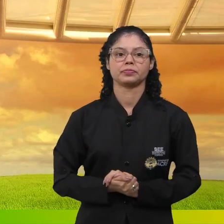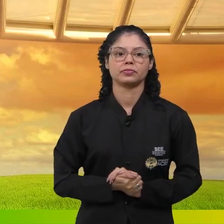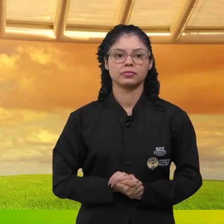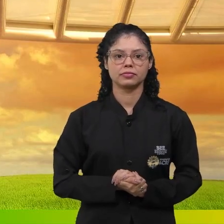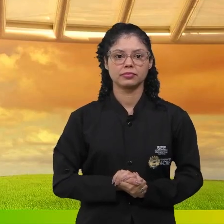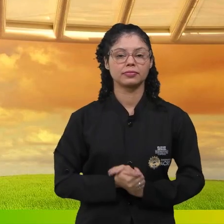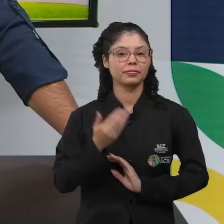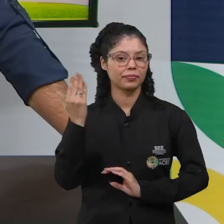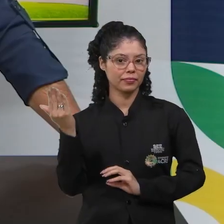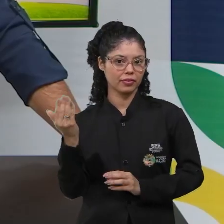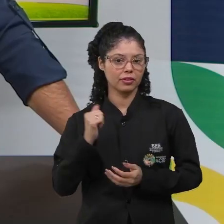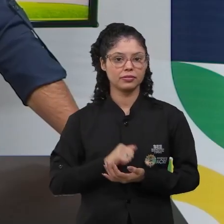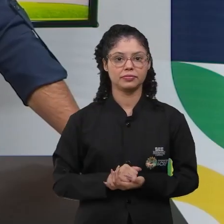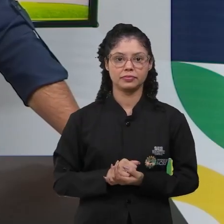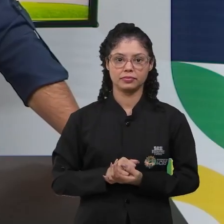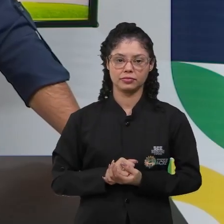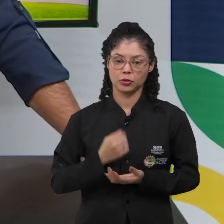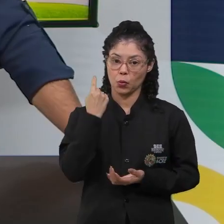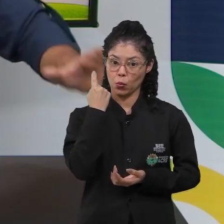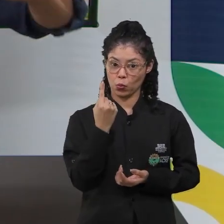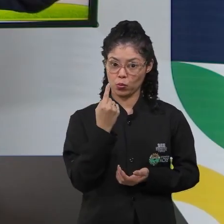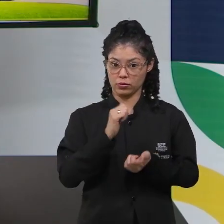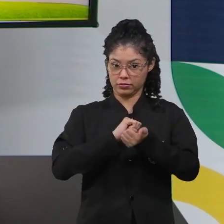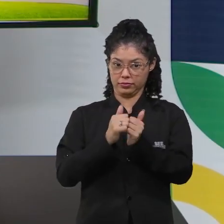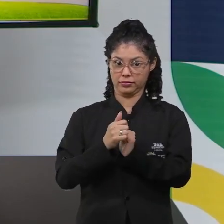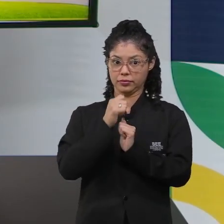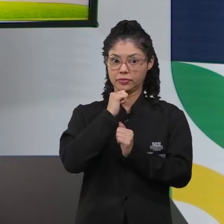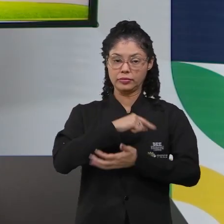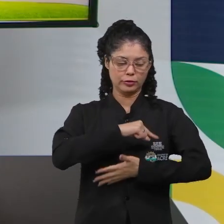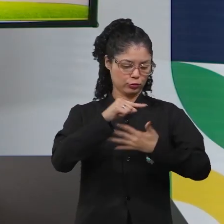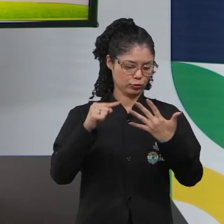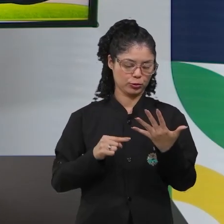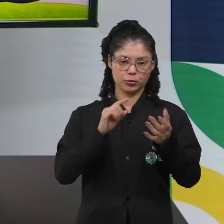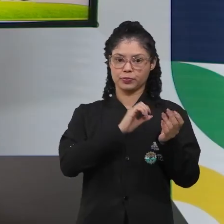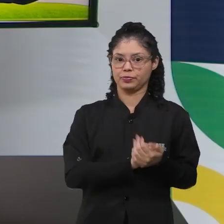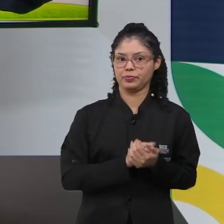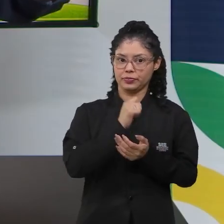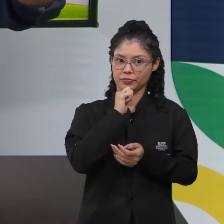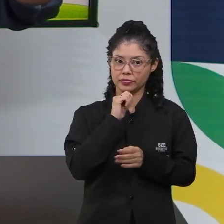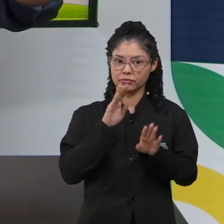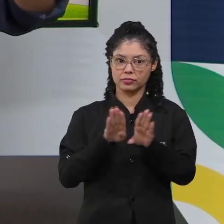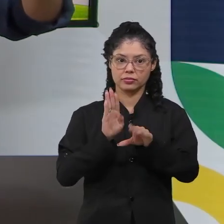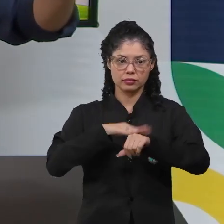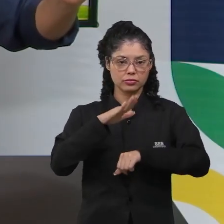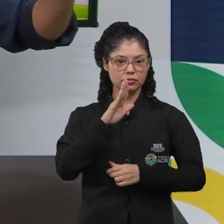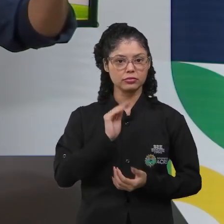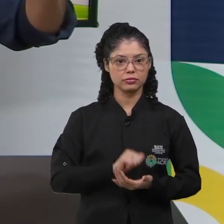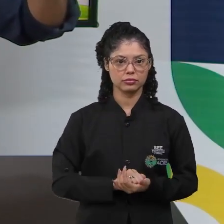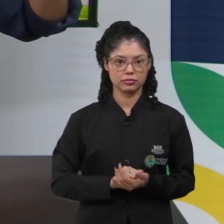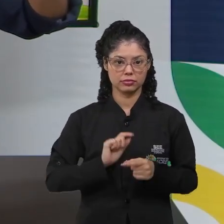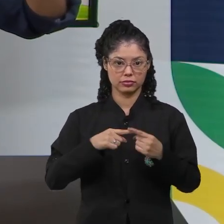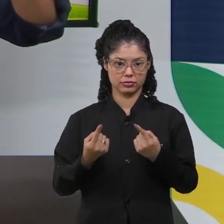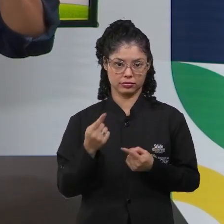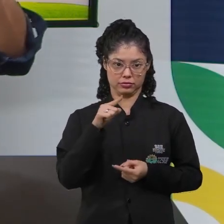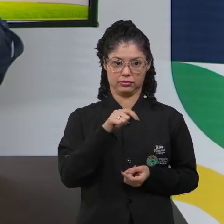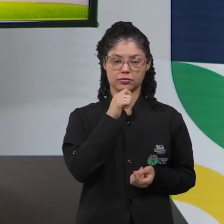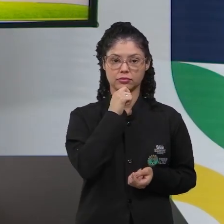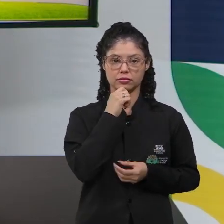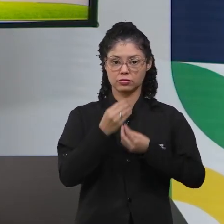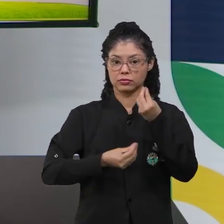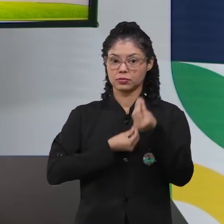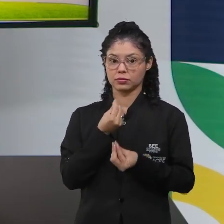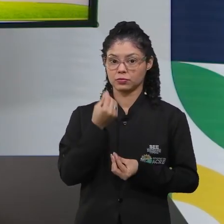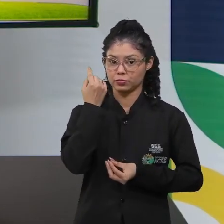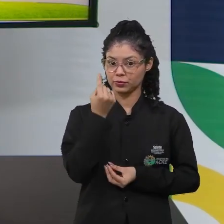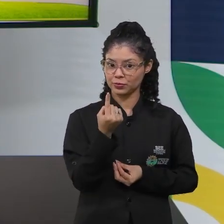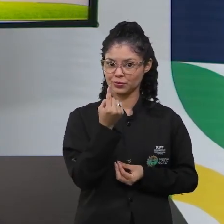Então, aqui é um esporte. Olimpíada, diversas modalidades e tudo mais acontecendo, mas aqui é entender como